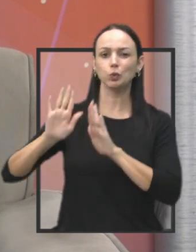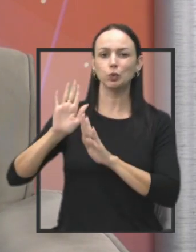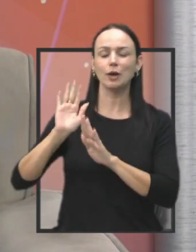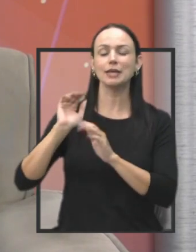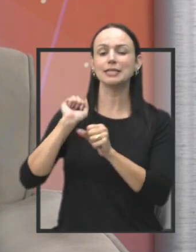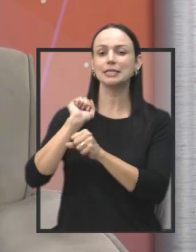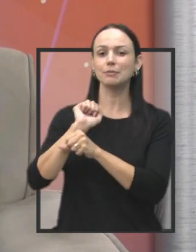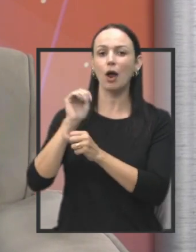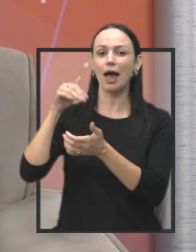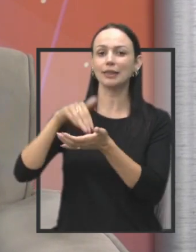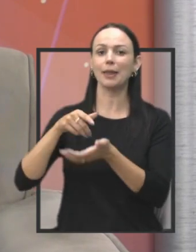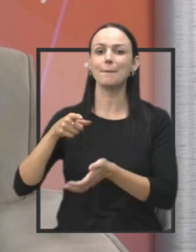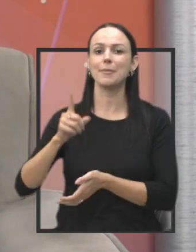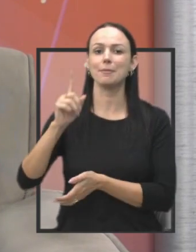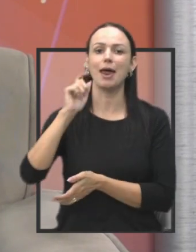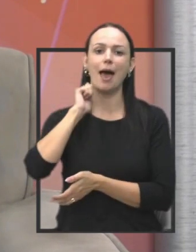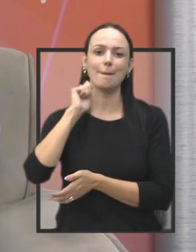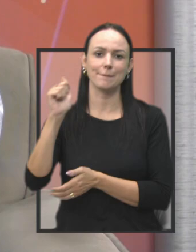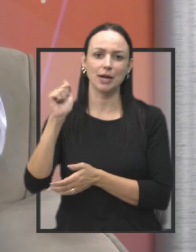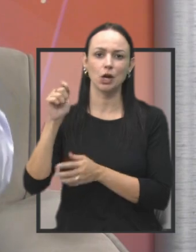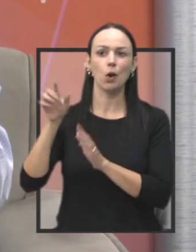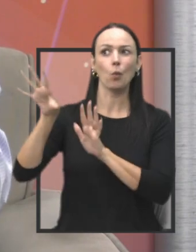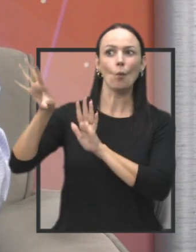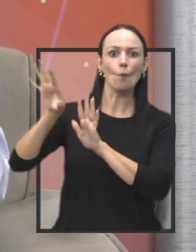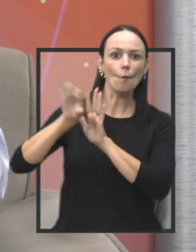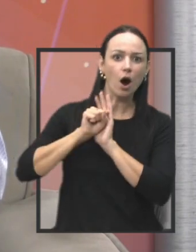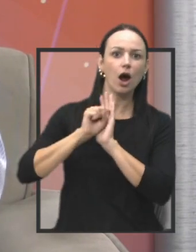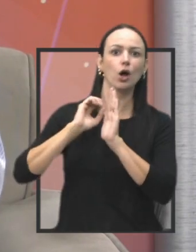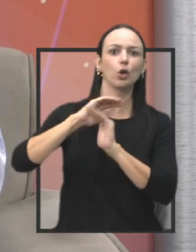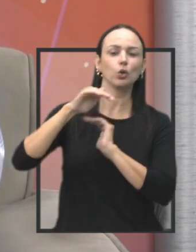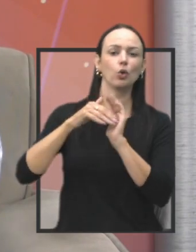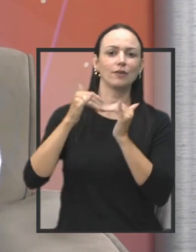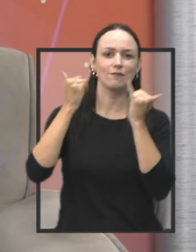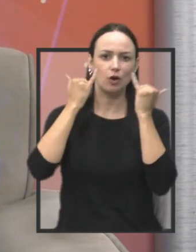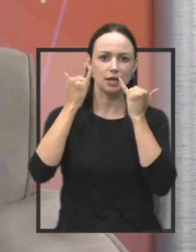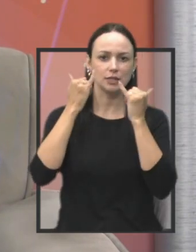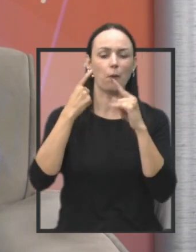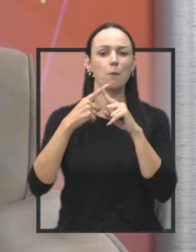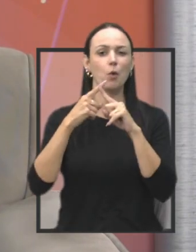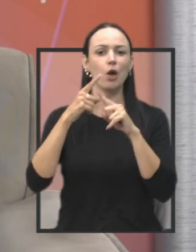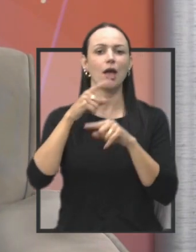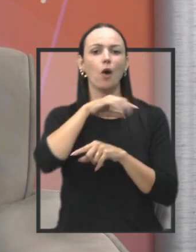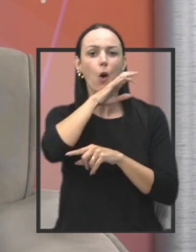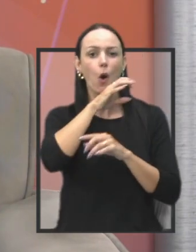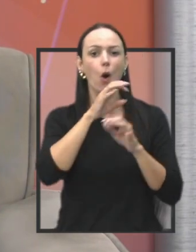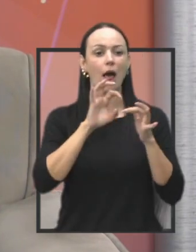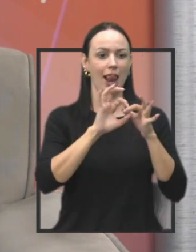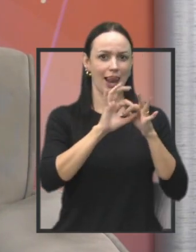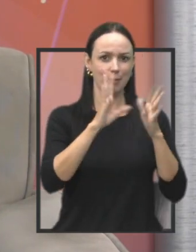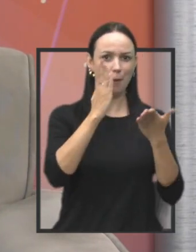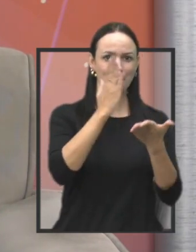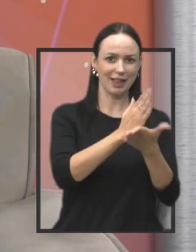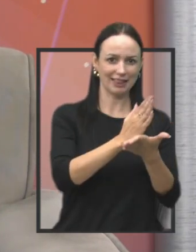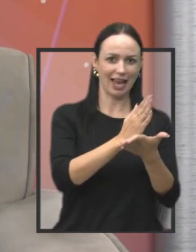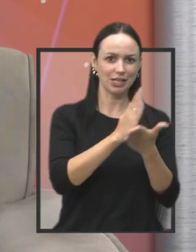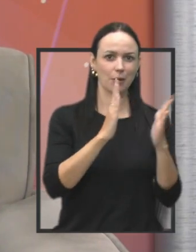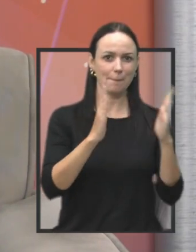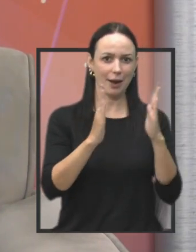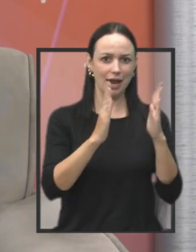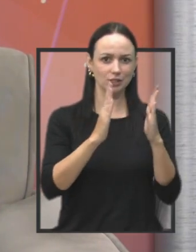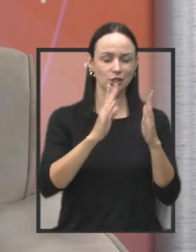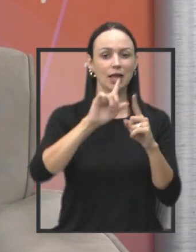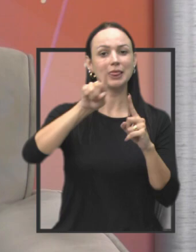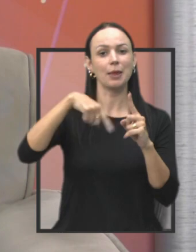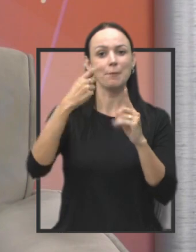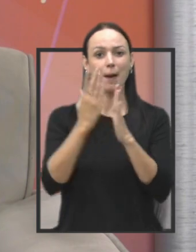para que possa puxar tudo, porque ela disponibilizou uma parte, logo que começou o prazo, ela disponibilizou uma outra